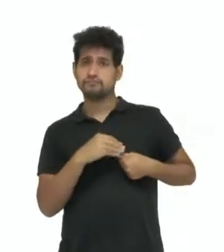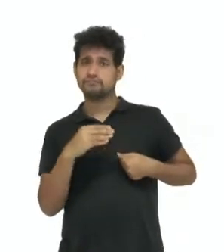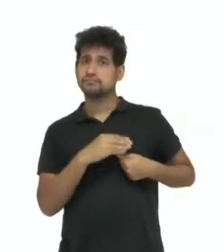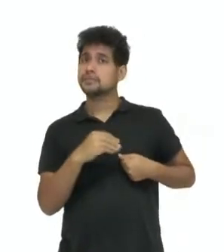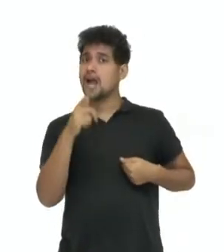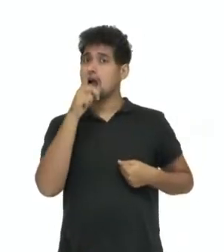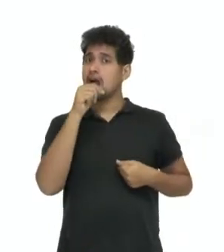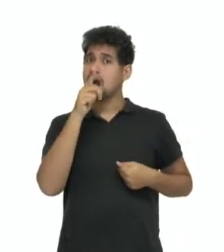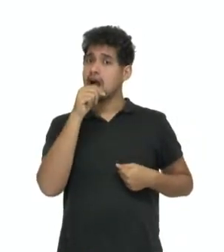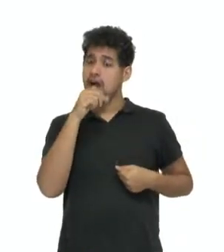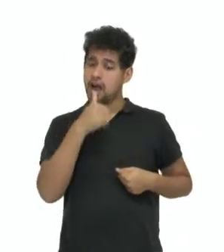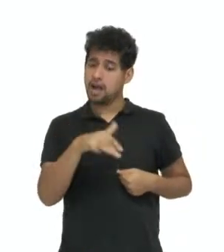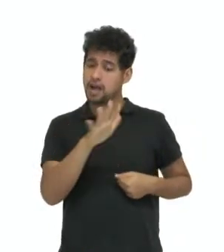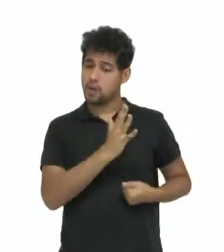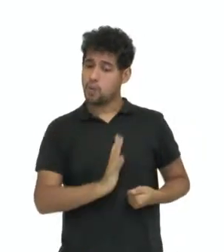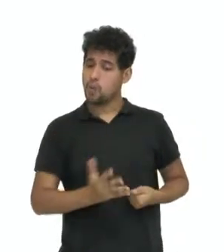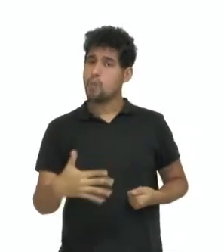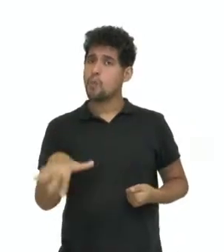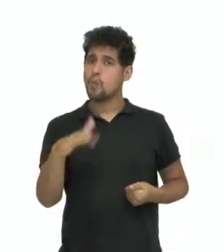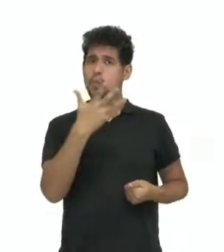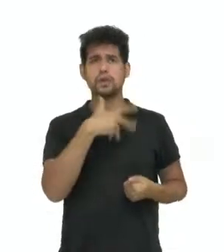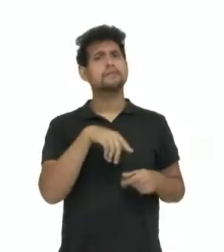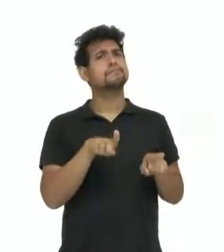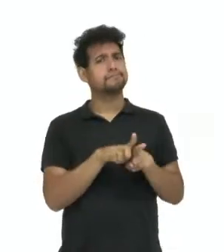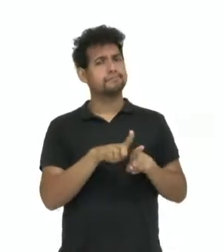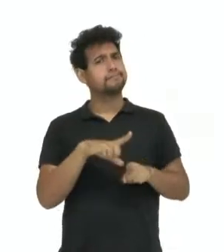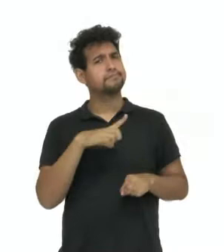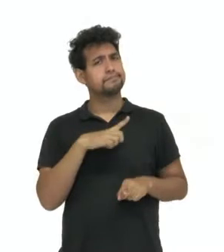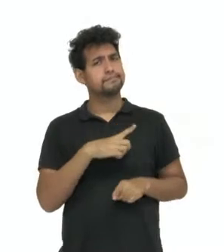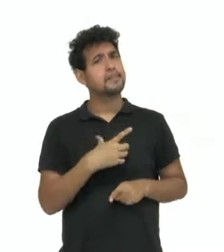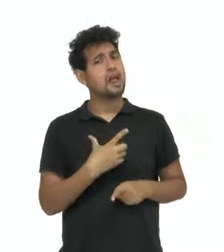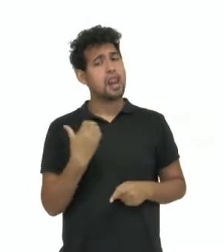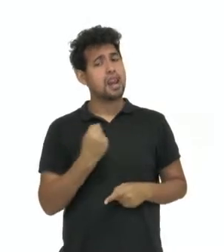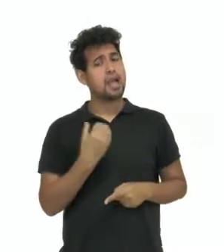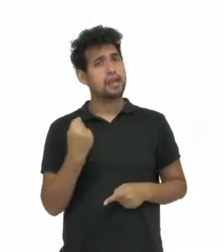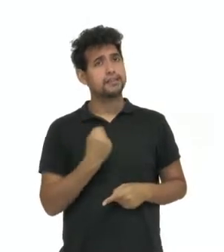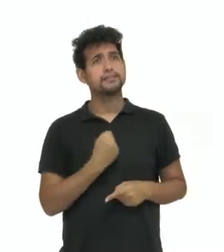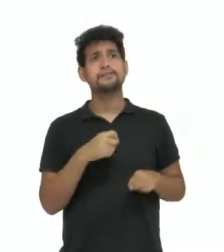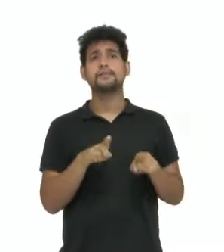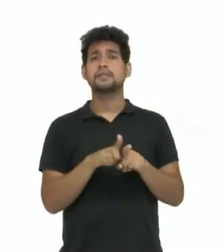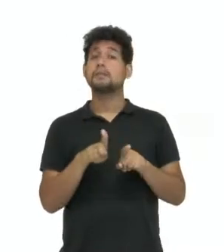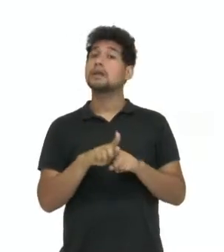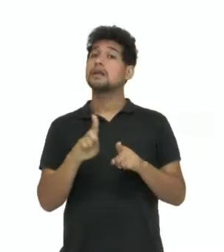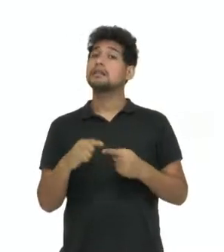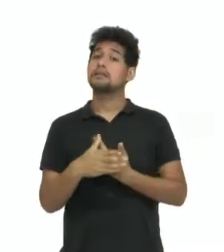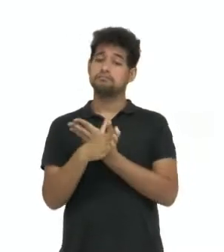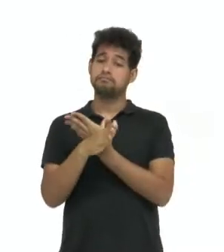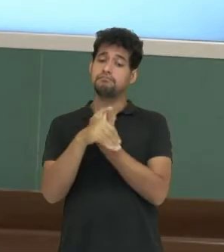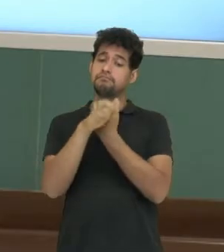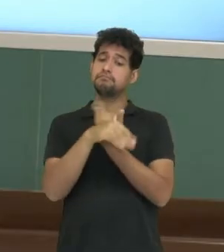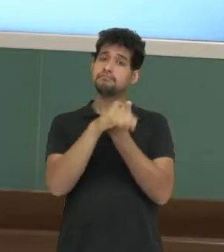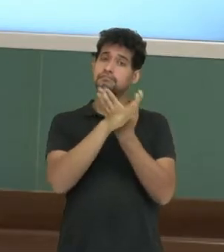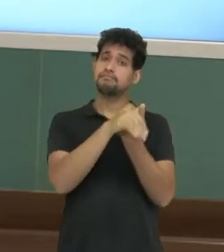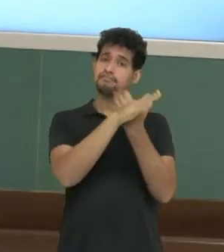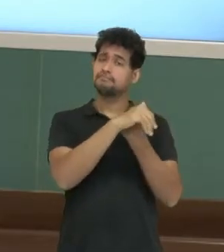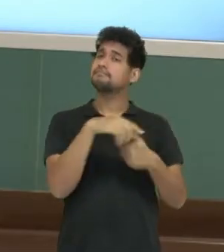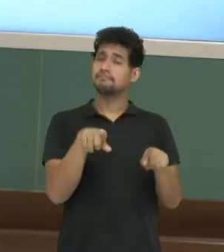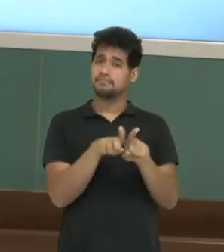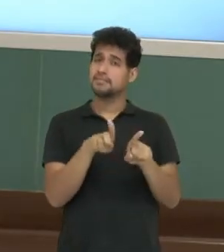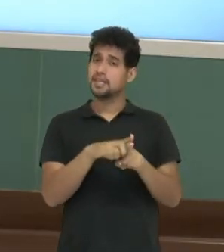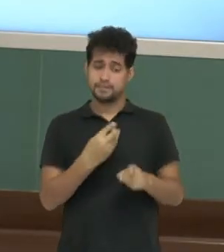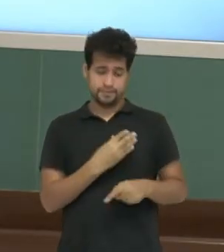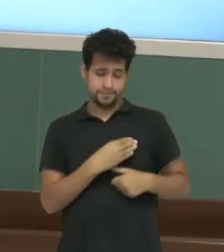está a baleia. Também são animais voadores, como nós já mencionamos e falamos